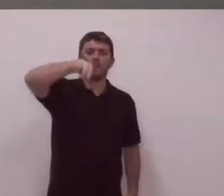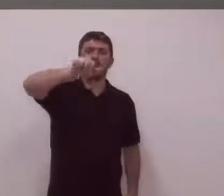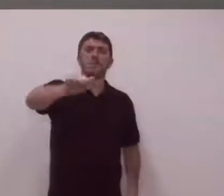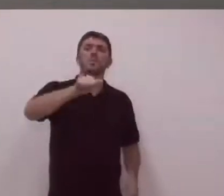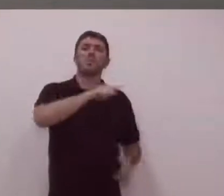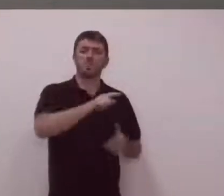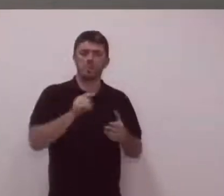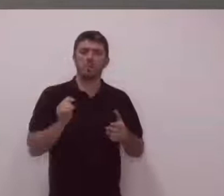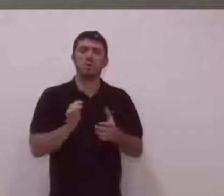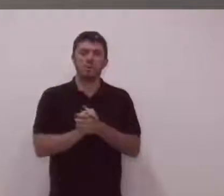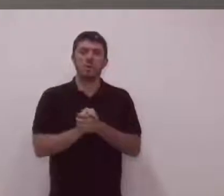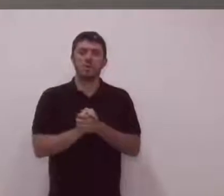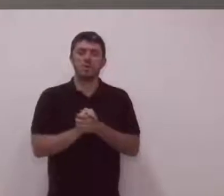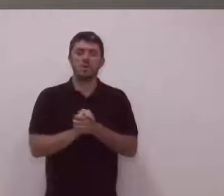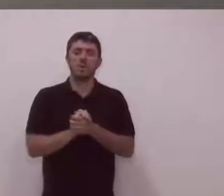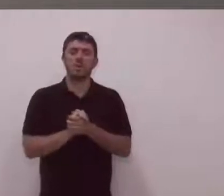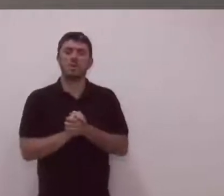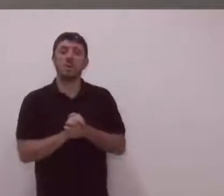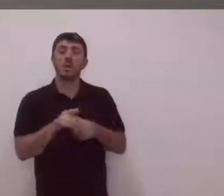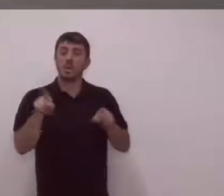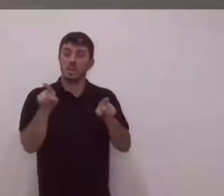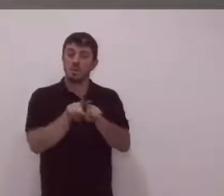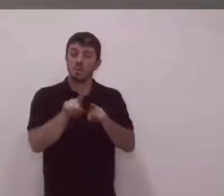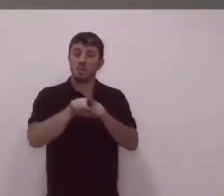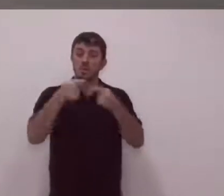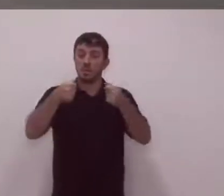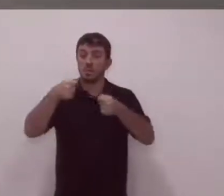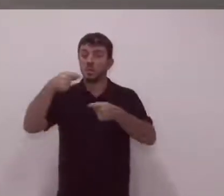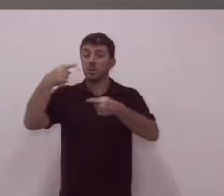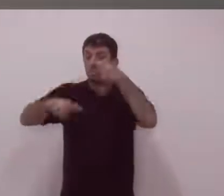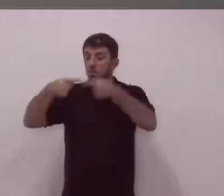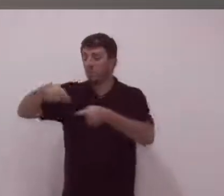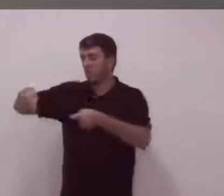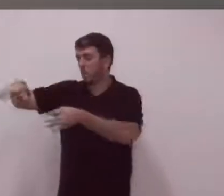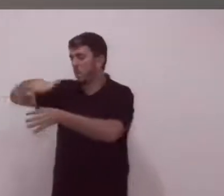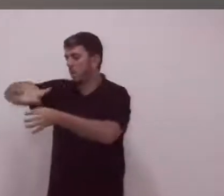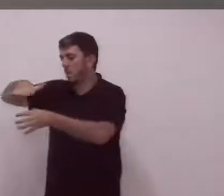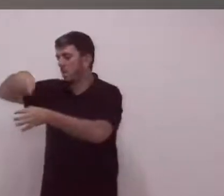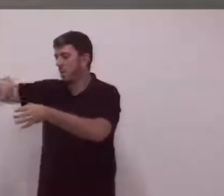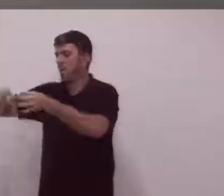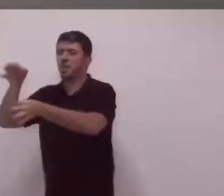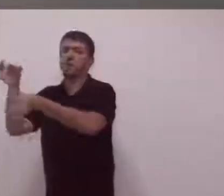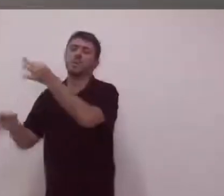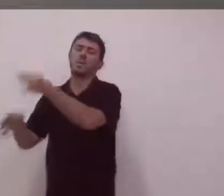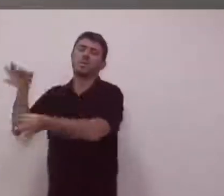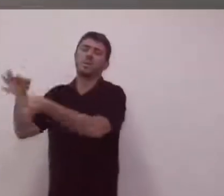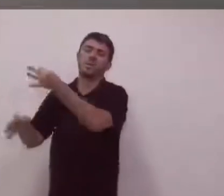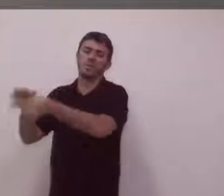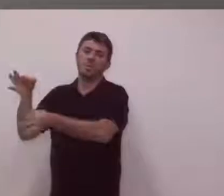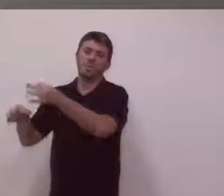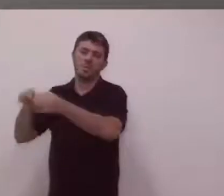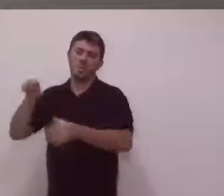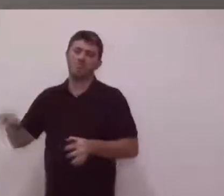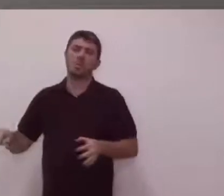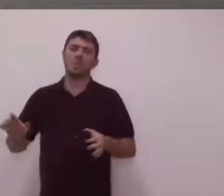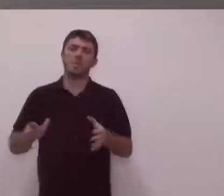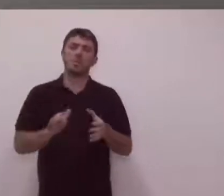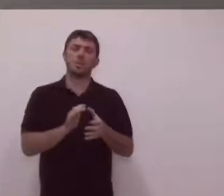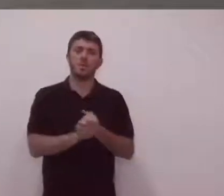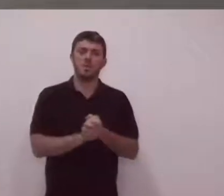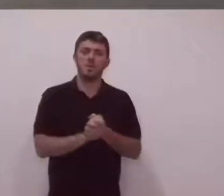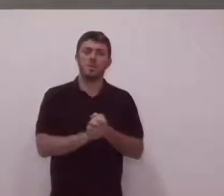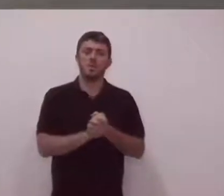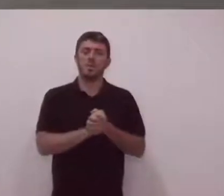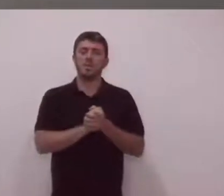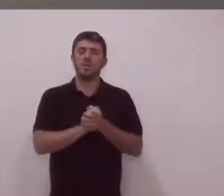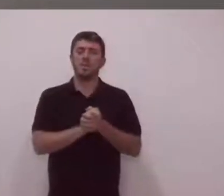também tem que ser discutida no judiciário e uma das consequências ou as punições de uma ação civil pública que o MP é um